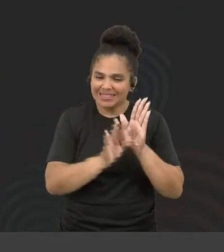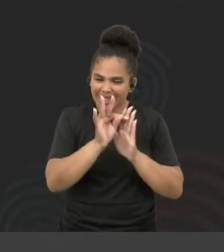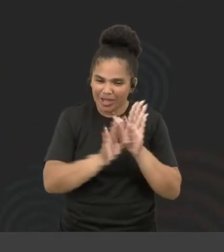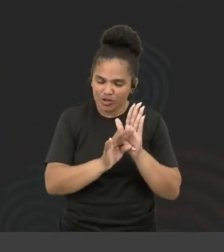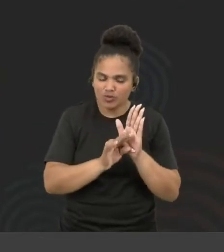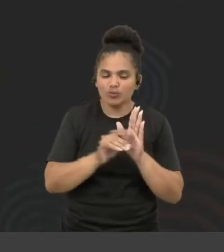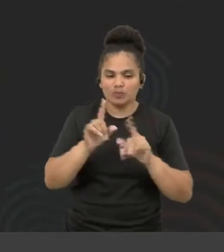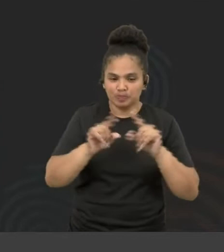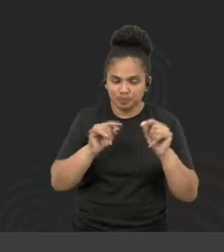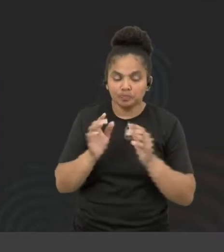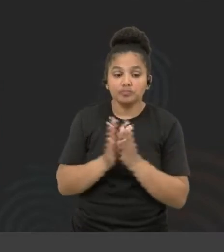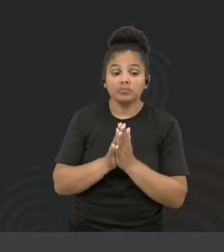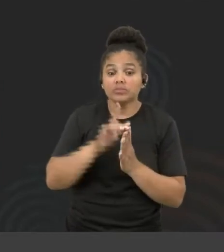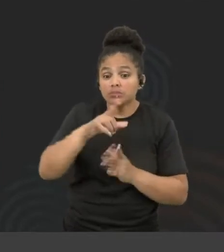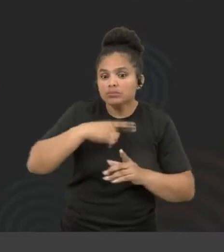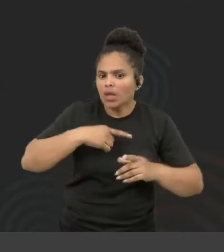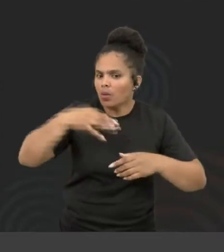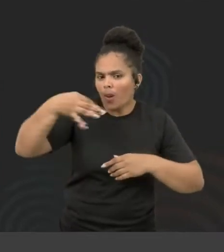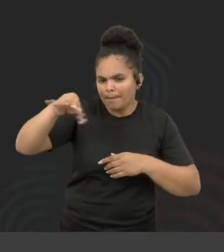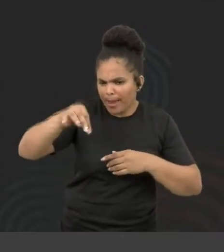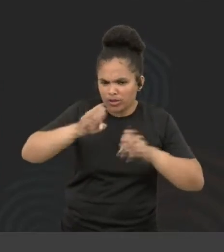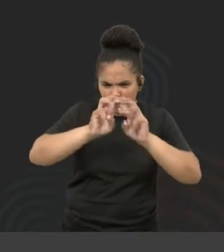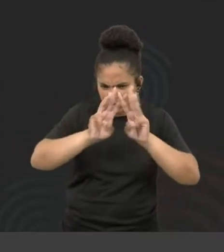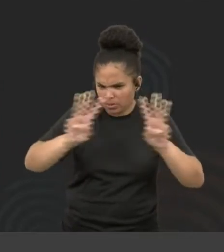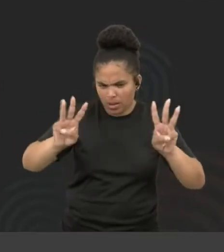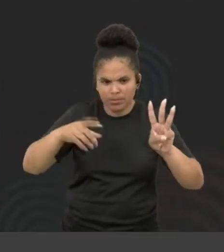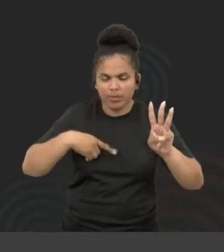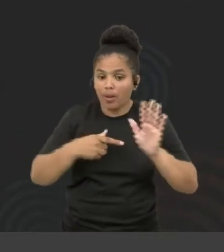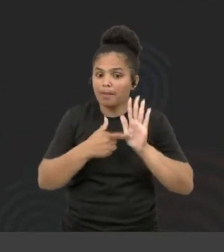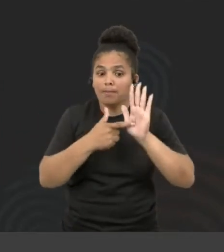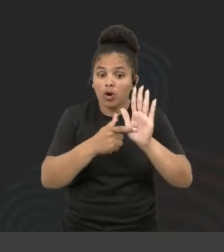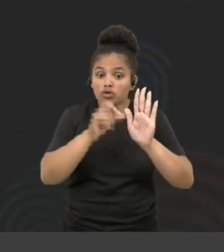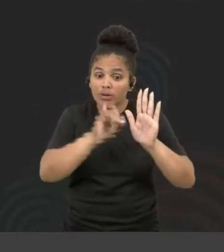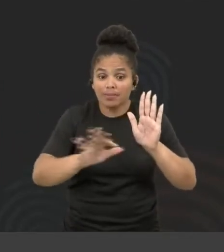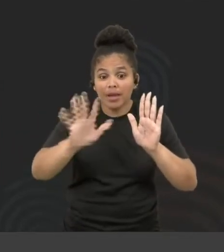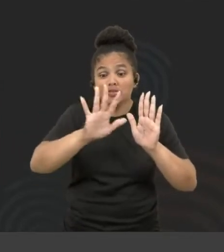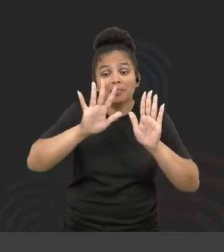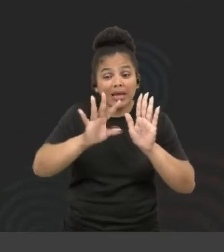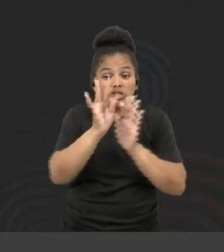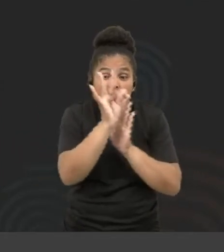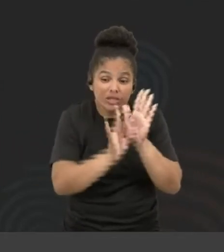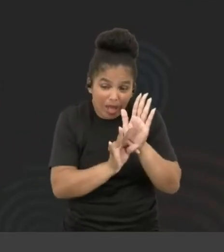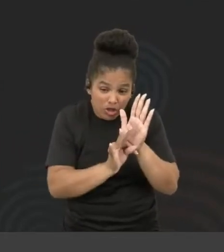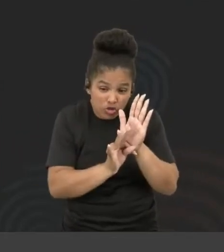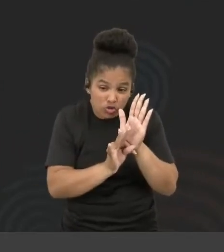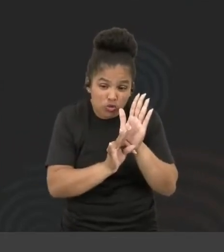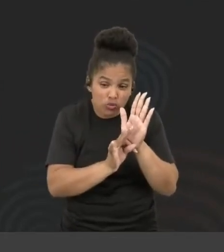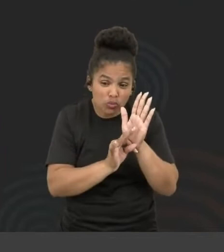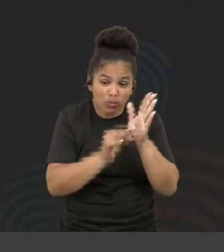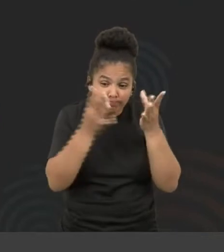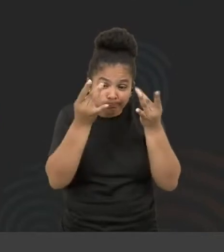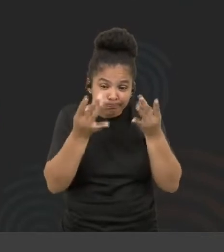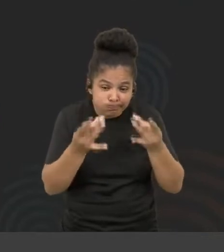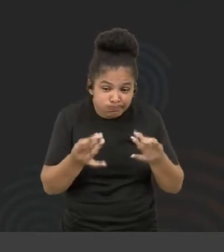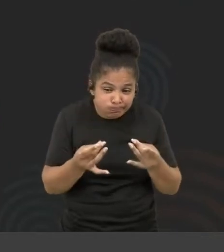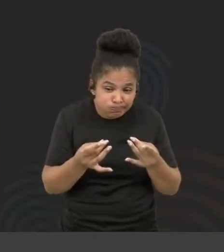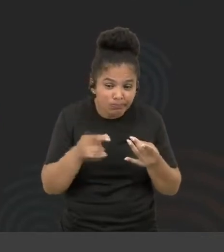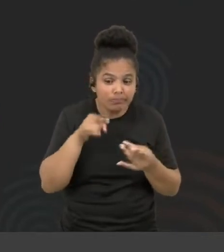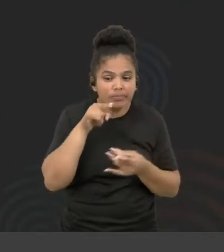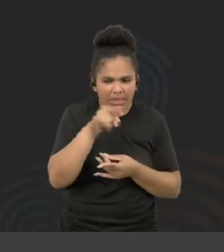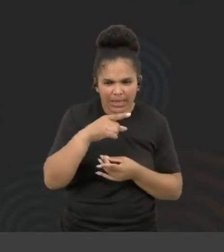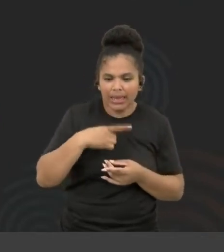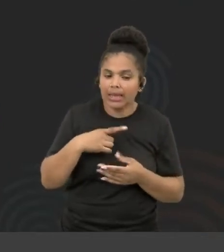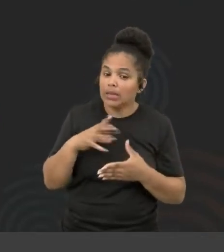falarem, mas eu tenho aqui uma página que exibe uma imagem, mas eu não sei se o texto alternativo dela está adequado. Quando você habilita esse plugin no